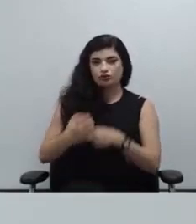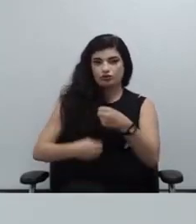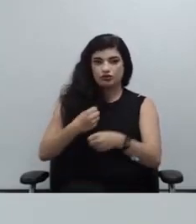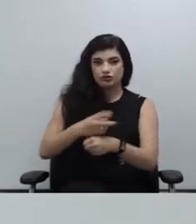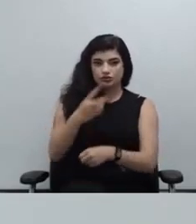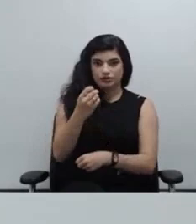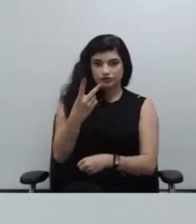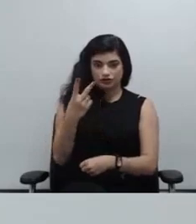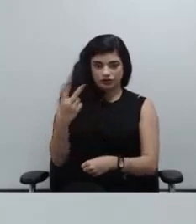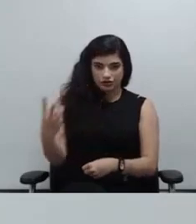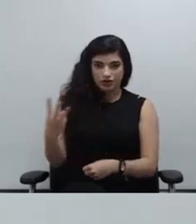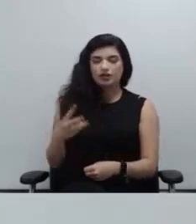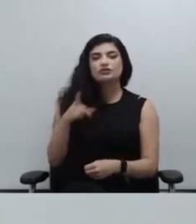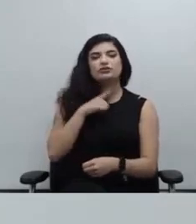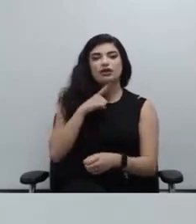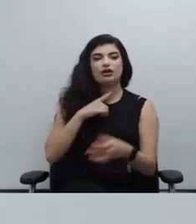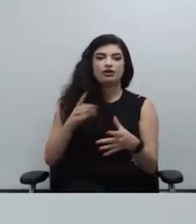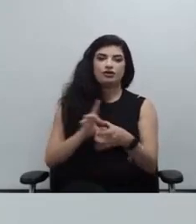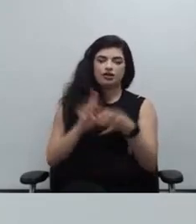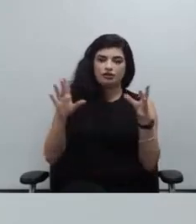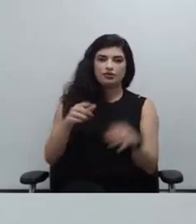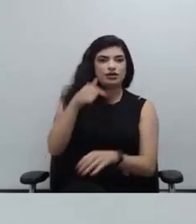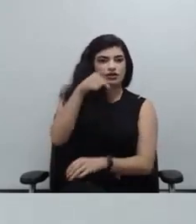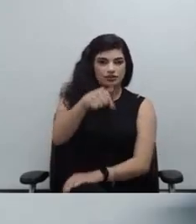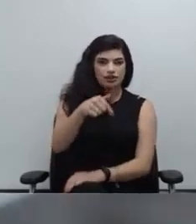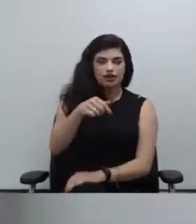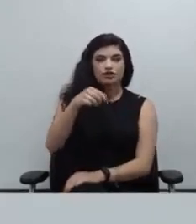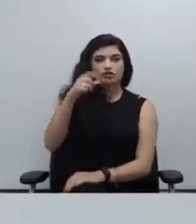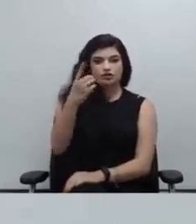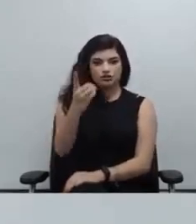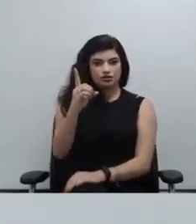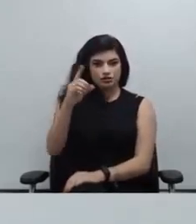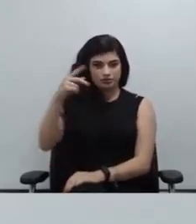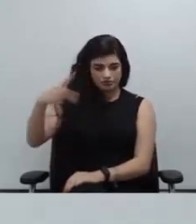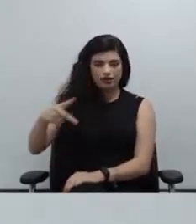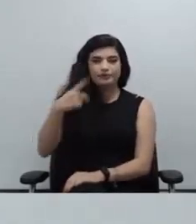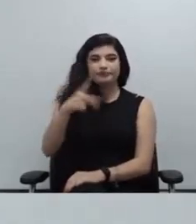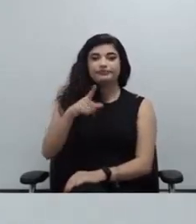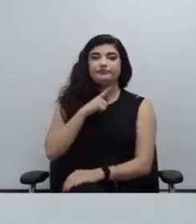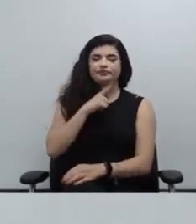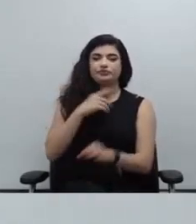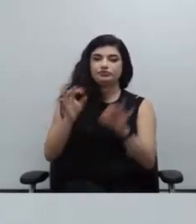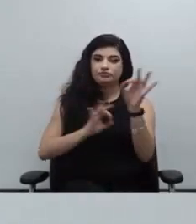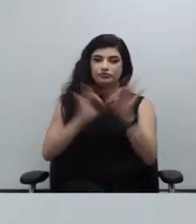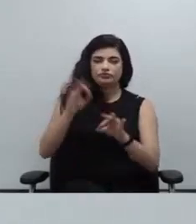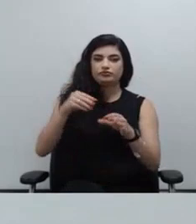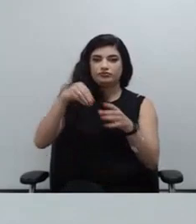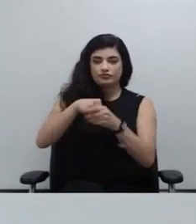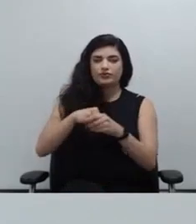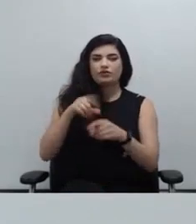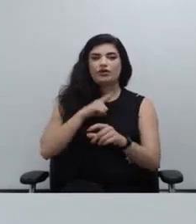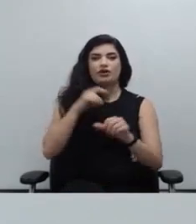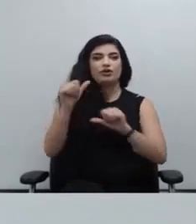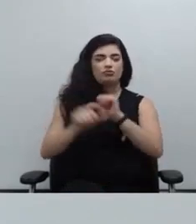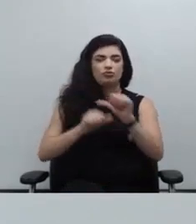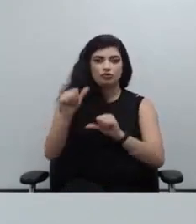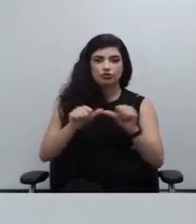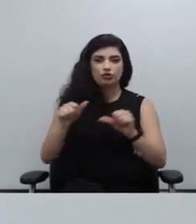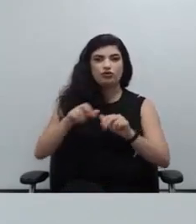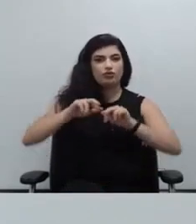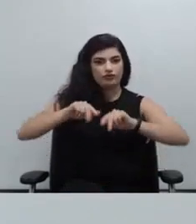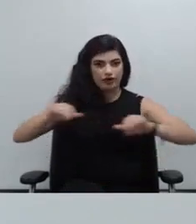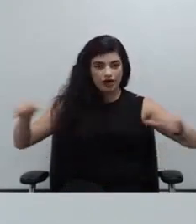2023, por meio da deliberação CSTP número 416, o regimento interno do Conselho Superior foi alterado em diversos de seus